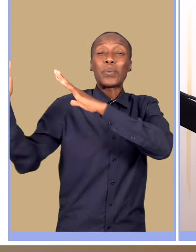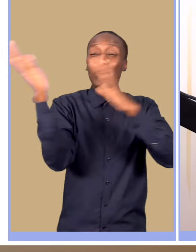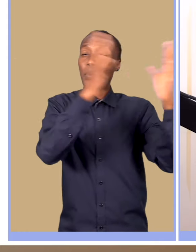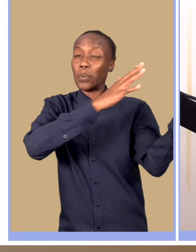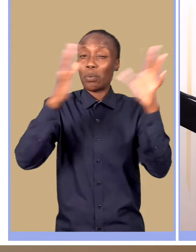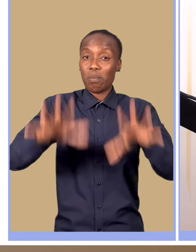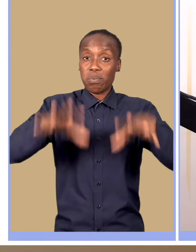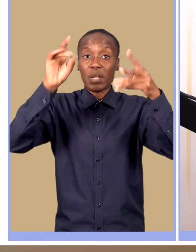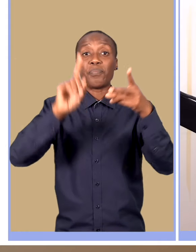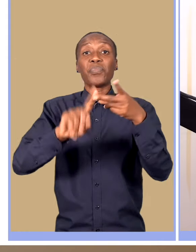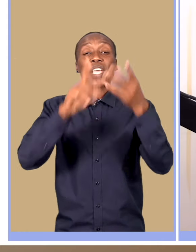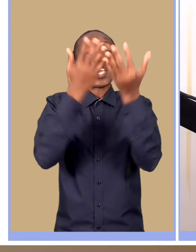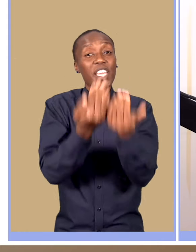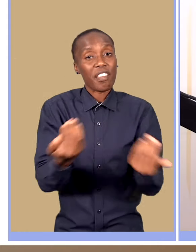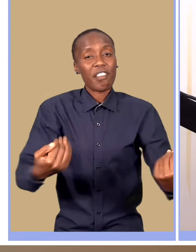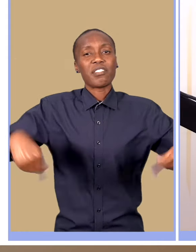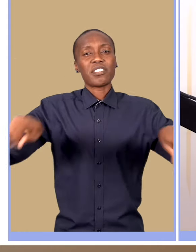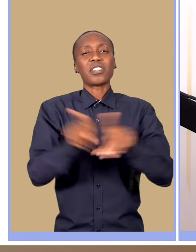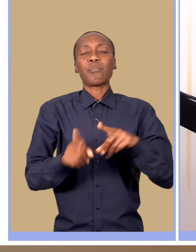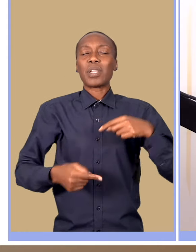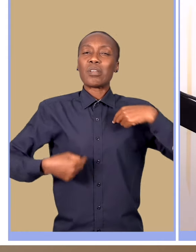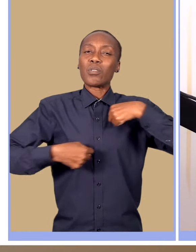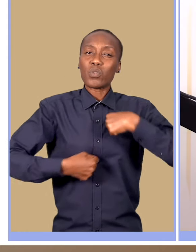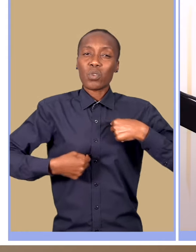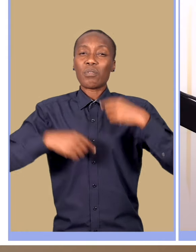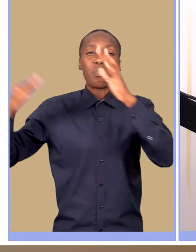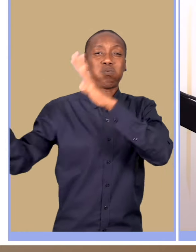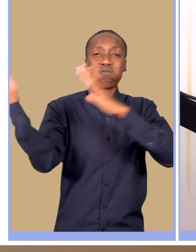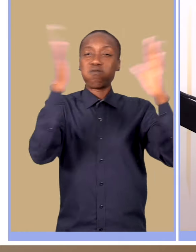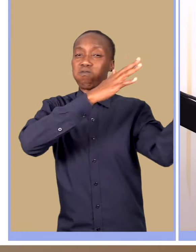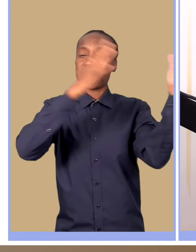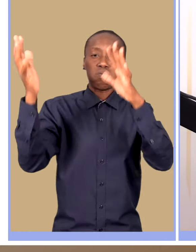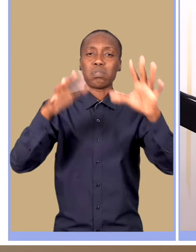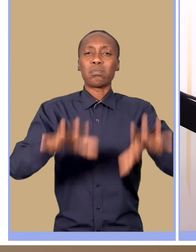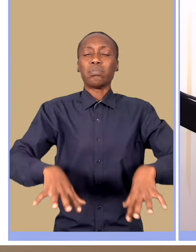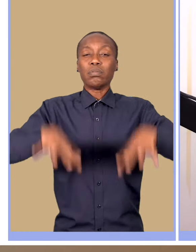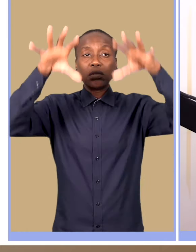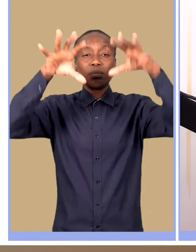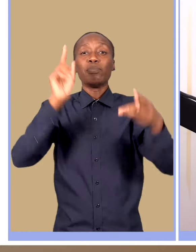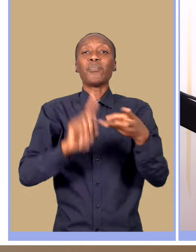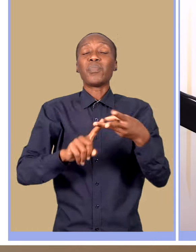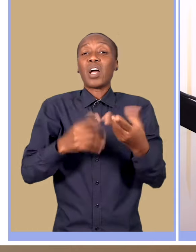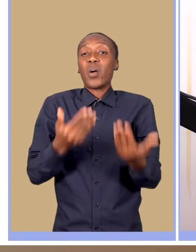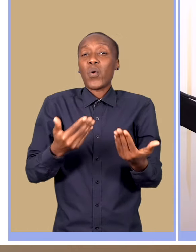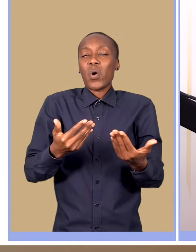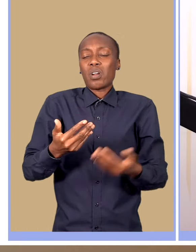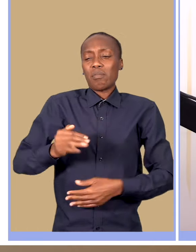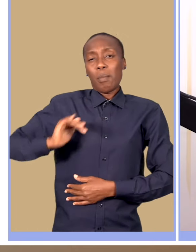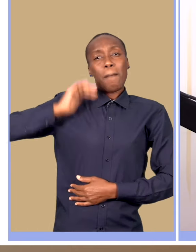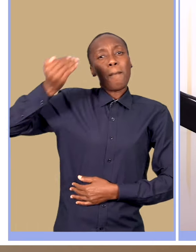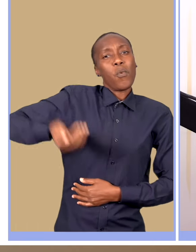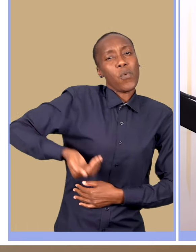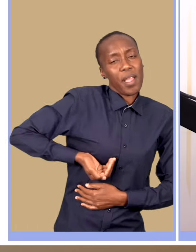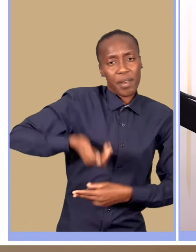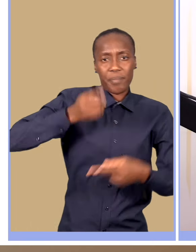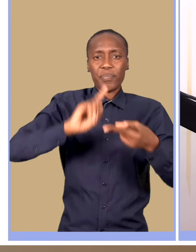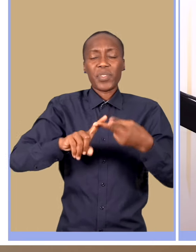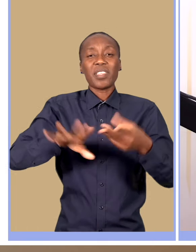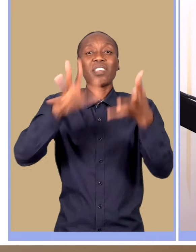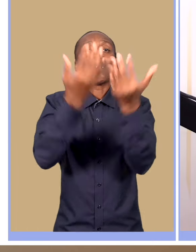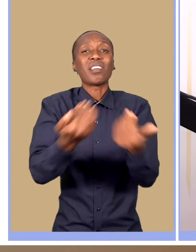são afetadas de maneira diferente pelas mudanças climáticas. Agora, imagino mulheres,